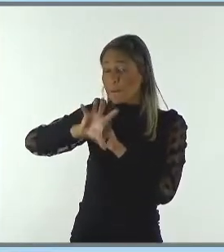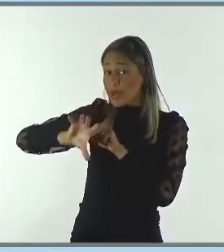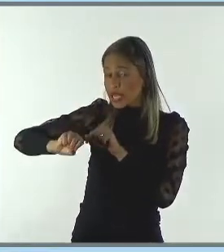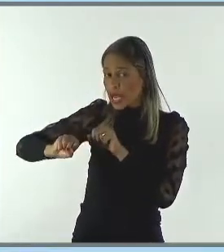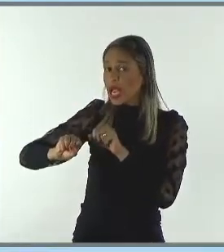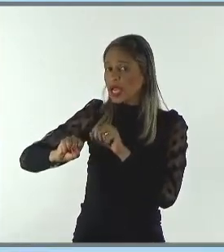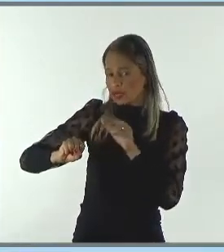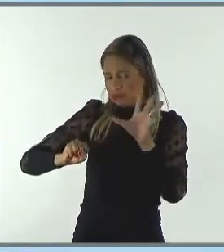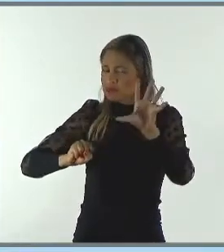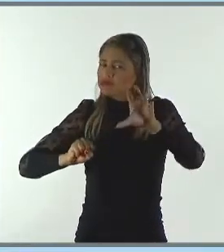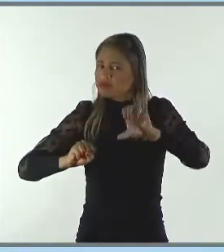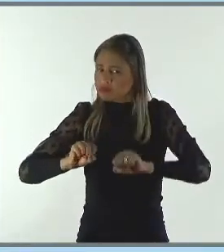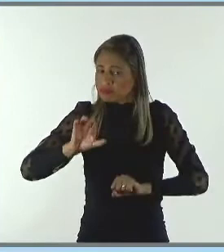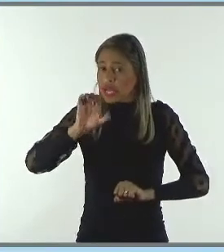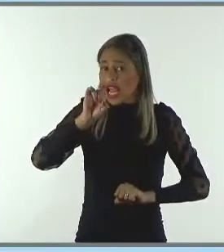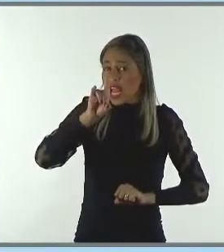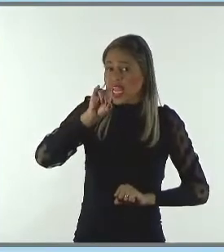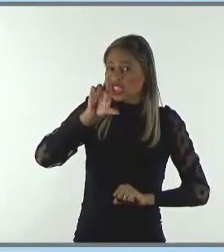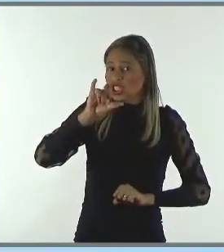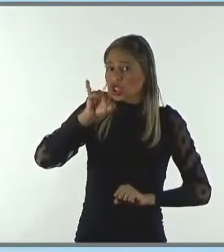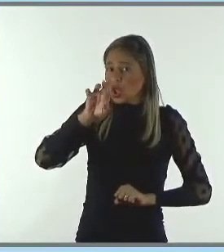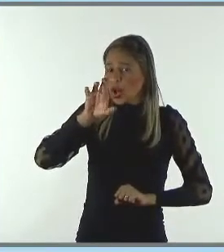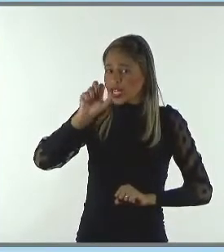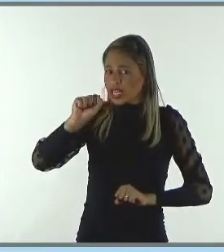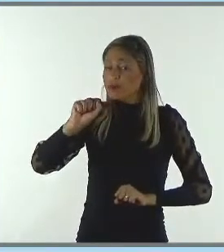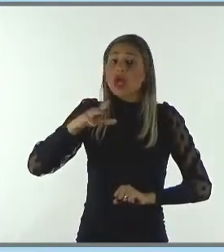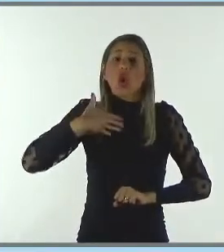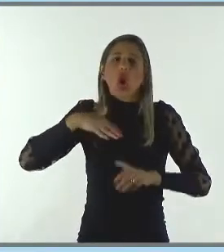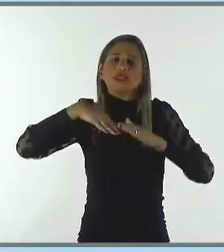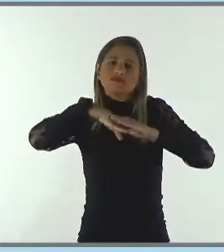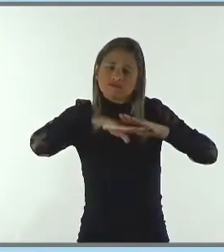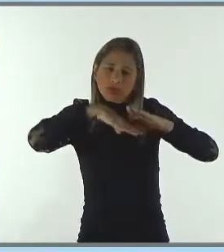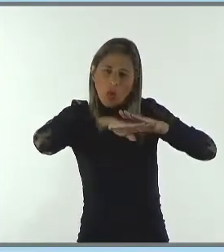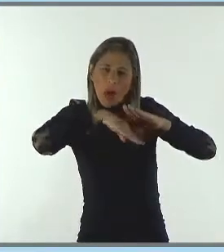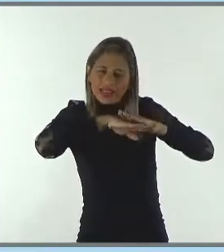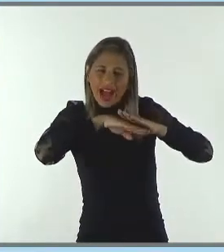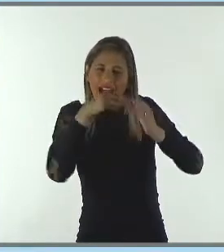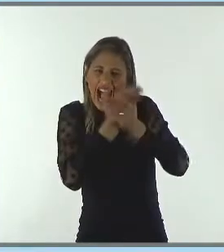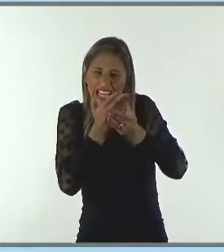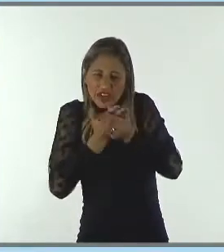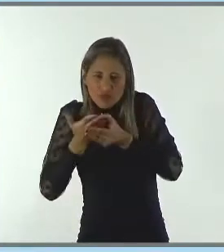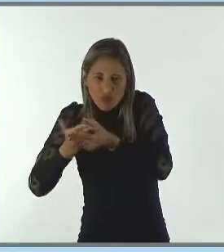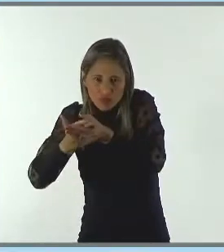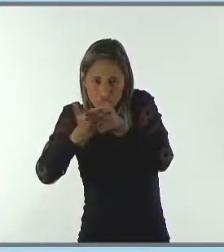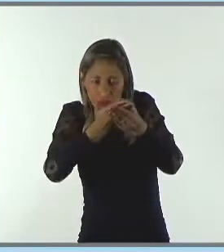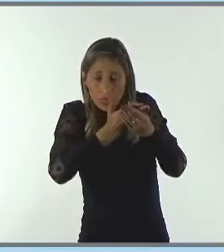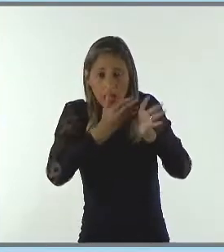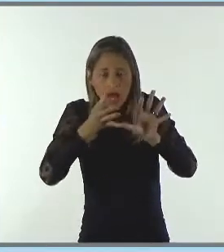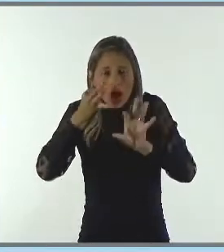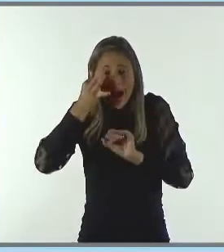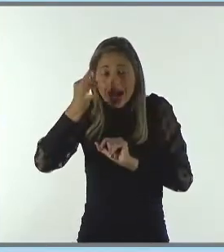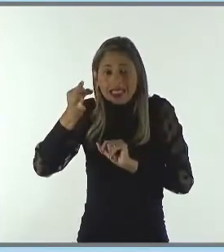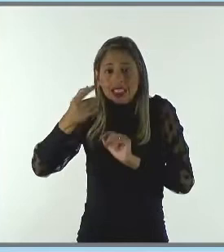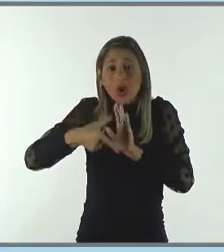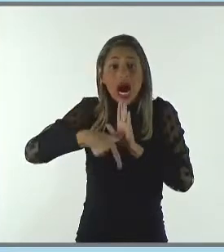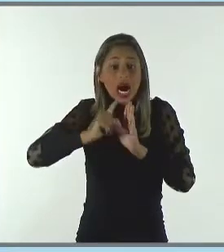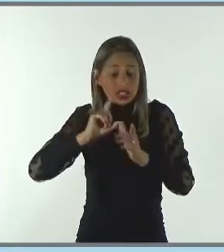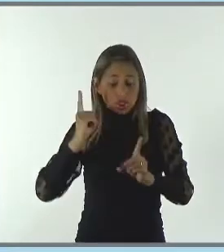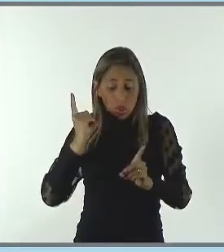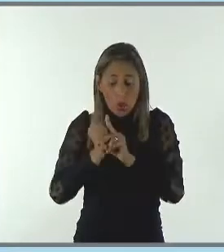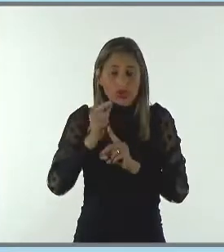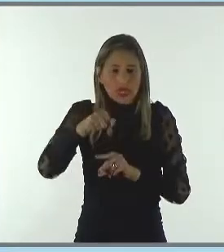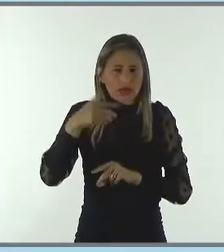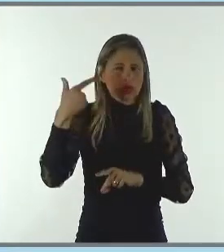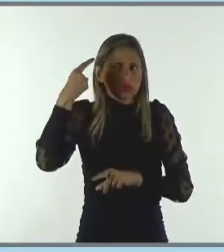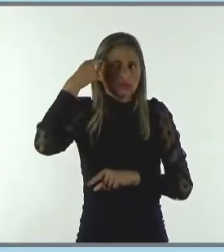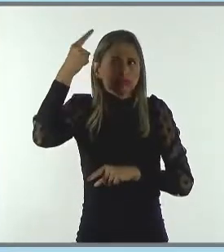que venho trabalhando com questão de editoria. Eu gosto de fazer alguns arquivos, e alguns dados hoje me chamaram a atenção antes de vir para esse nosso encontro.